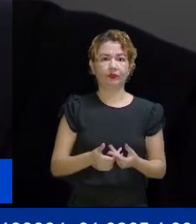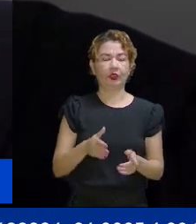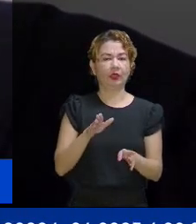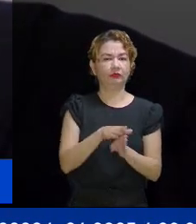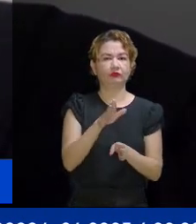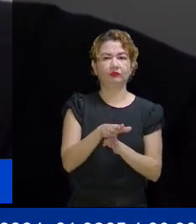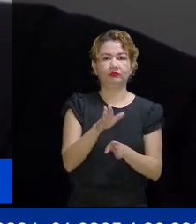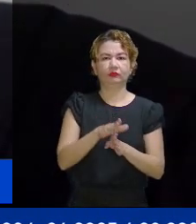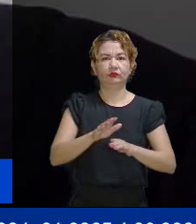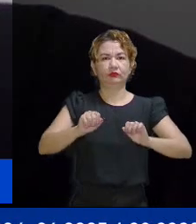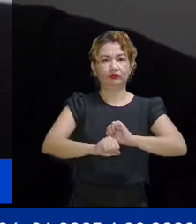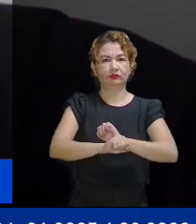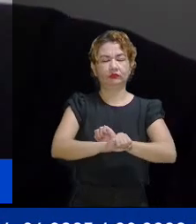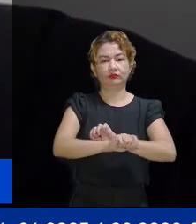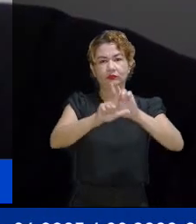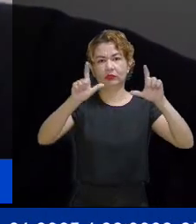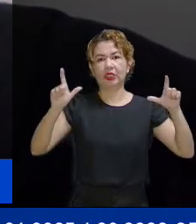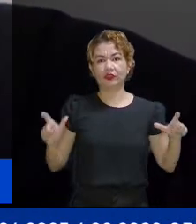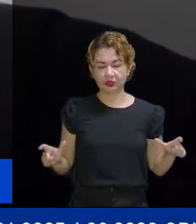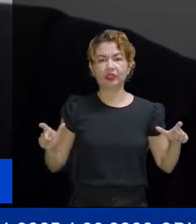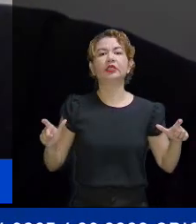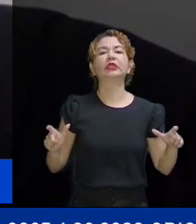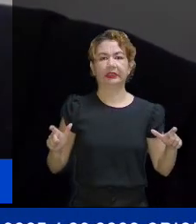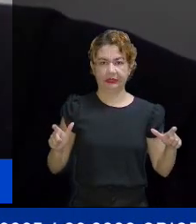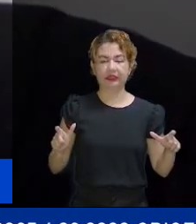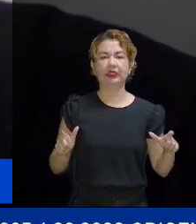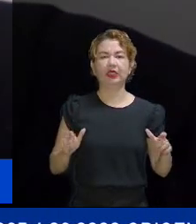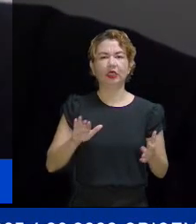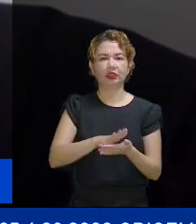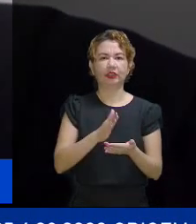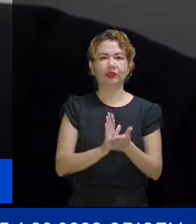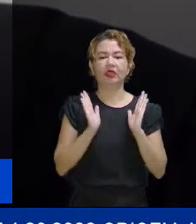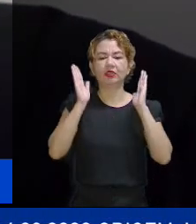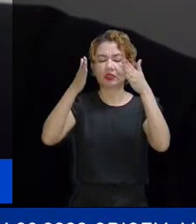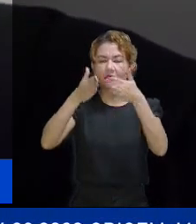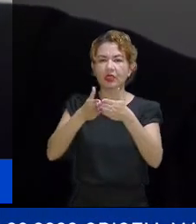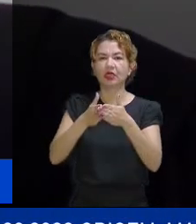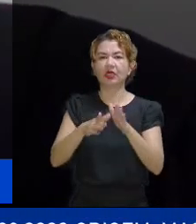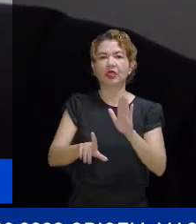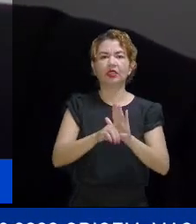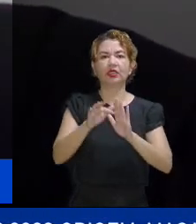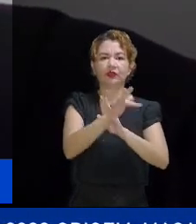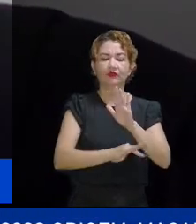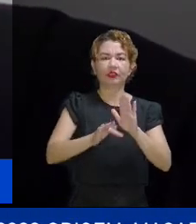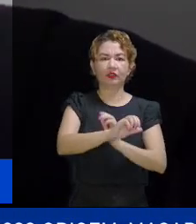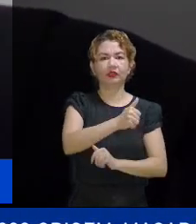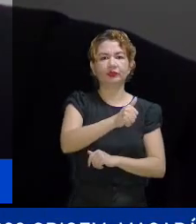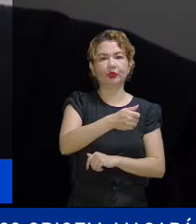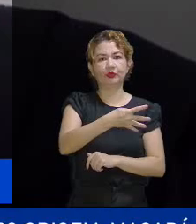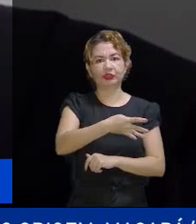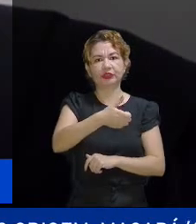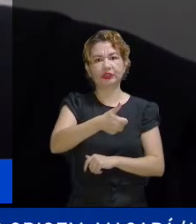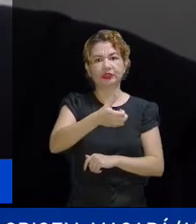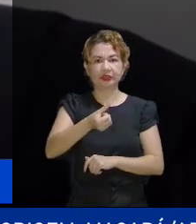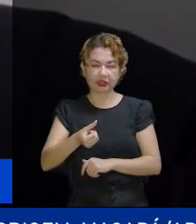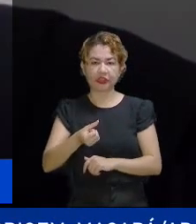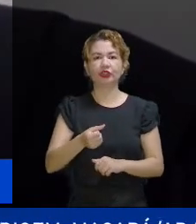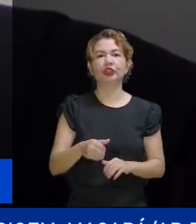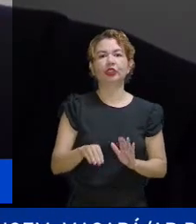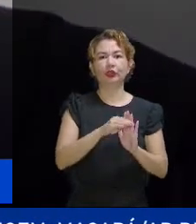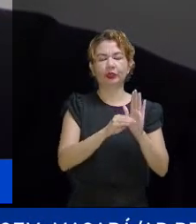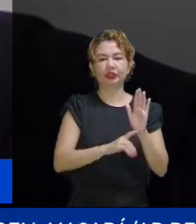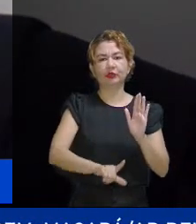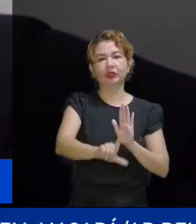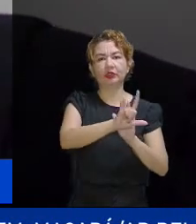orientação majoritária reflete a interpretação restritiva da Lei Federal 11.416, alinhada ao princípio